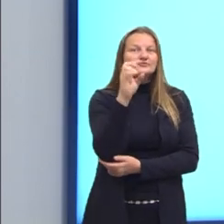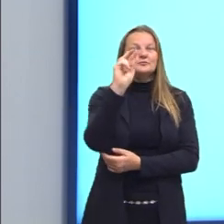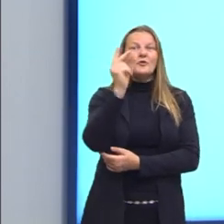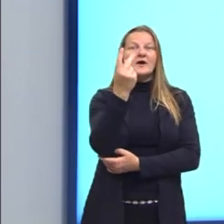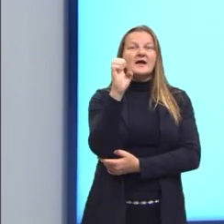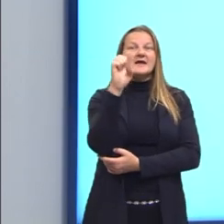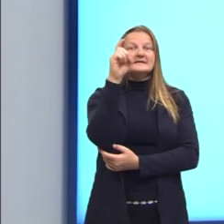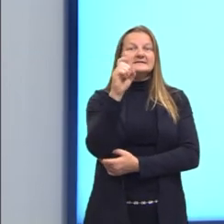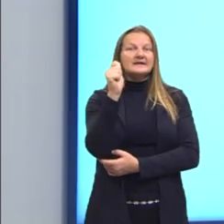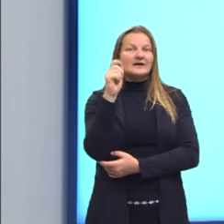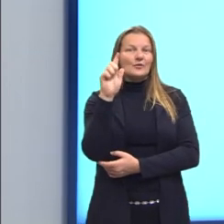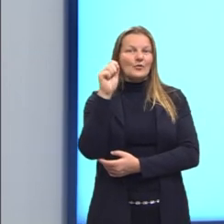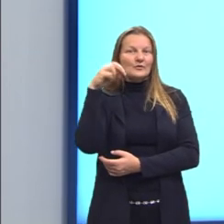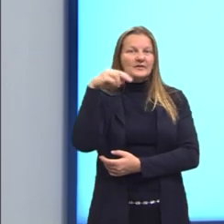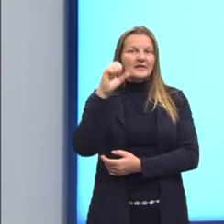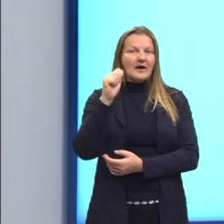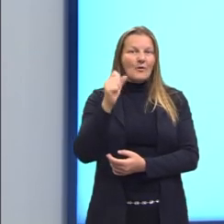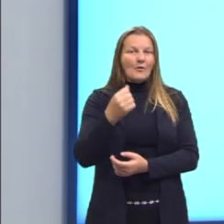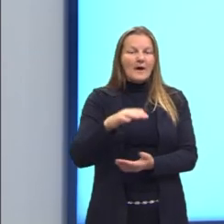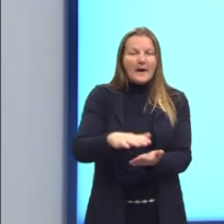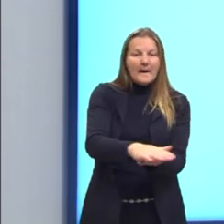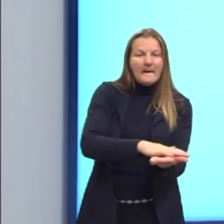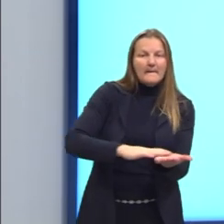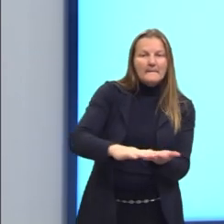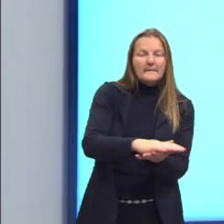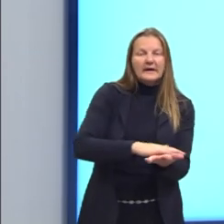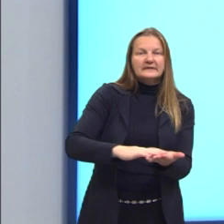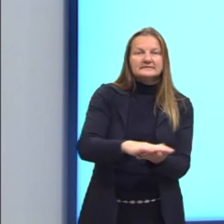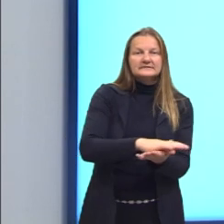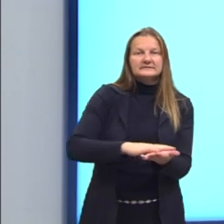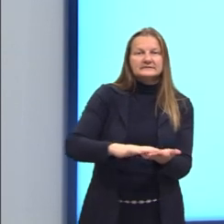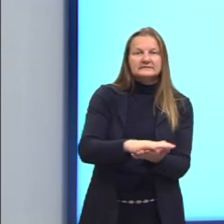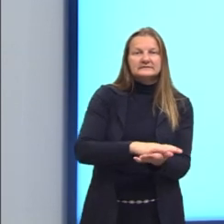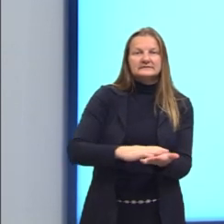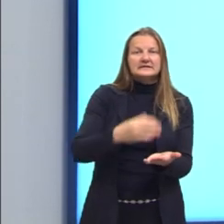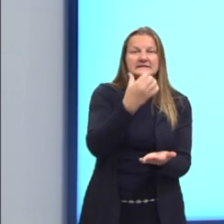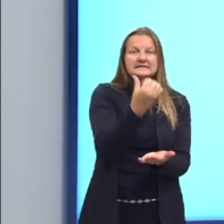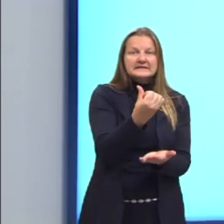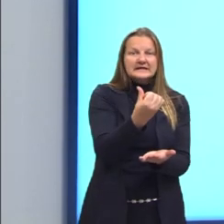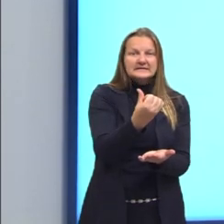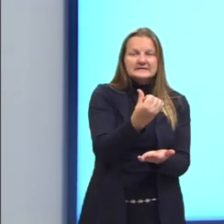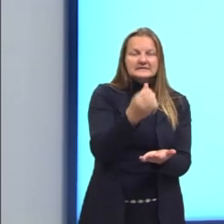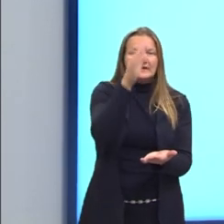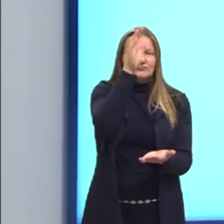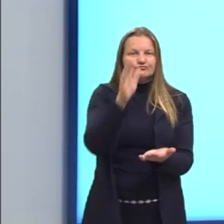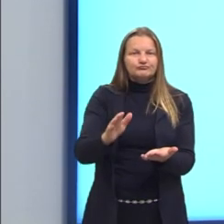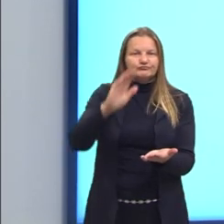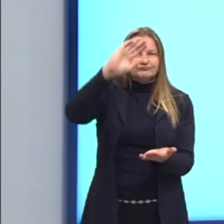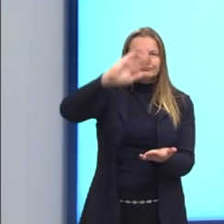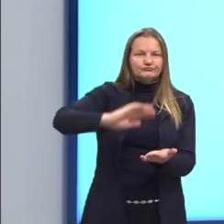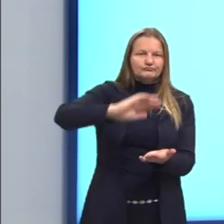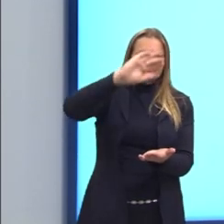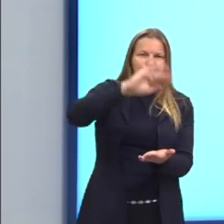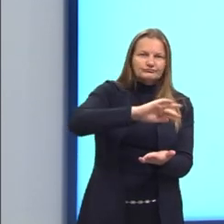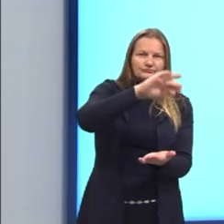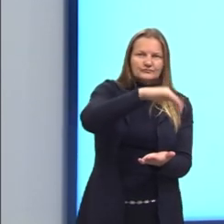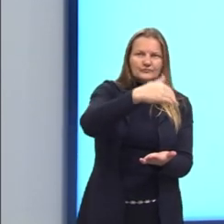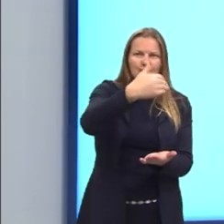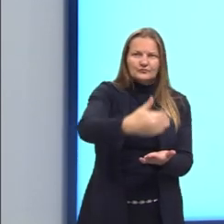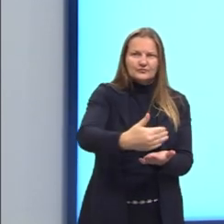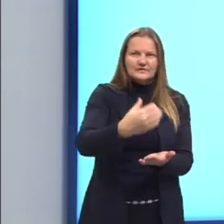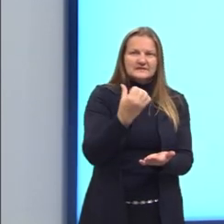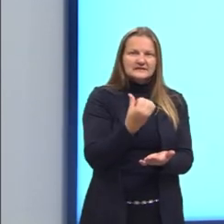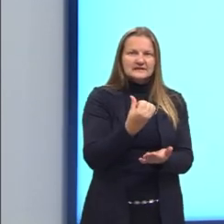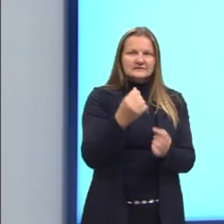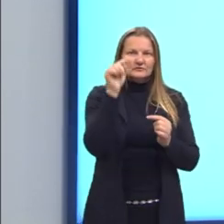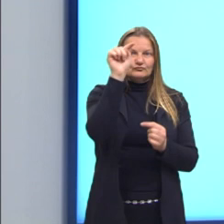pirâmide hexagonal então a base é um hexágono e ela possui 6 faces laterais O que que a gente